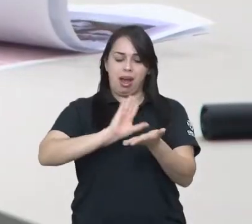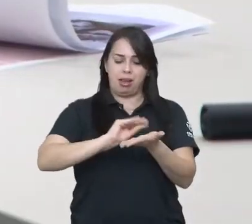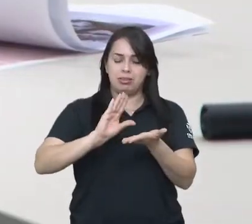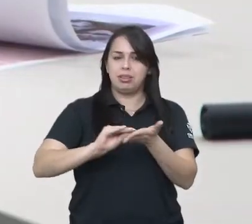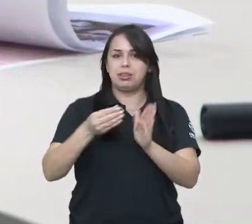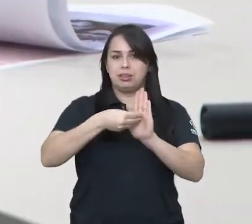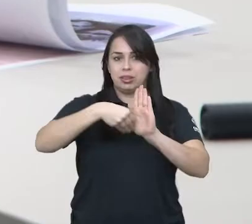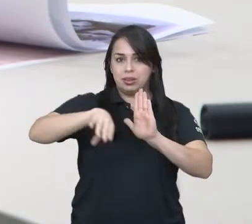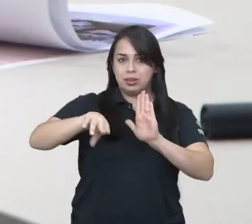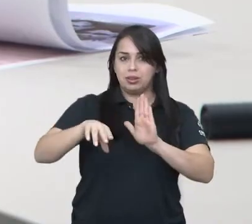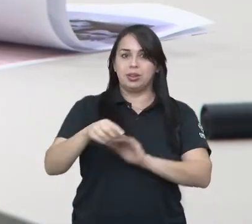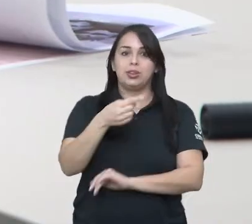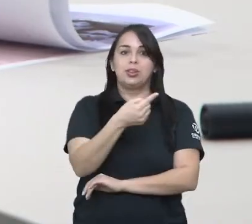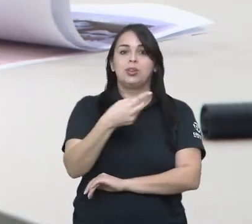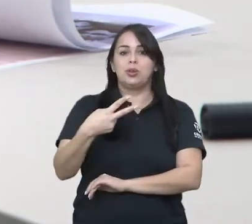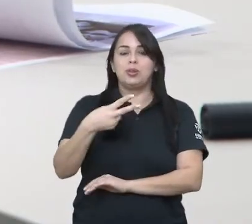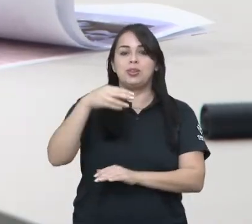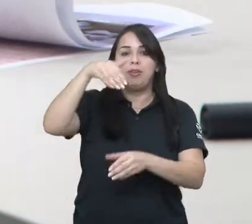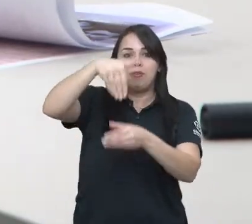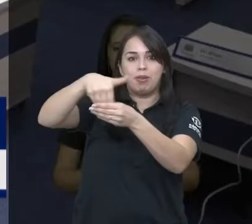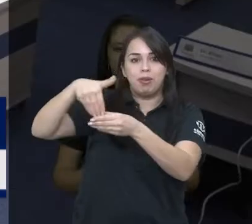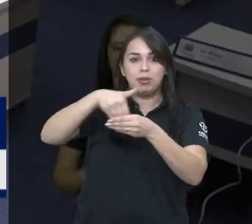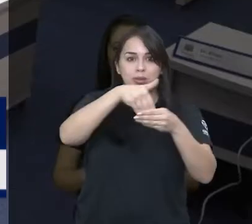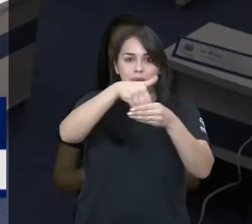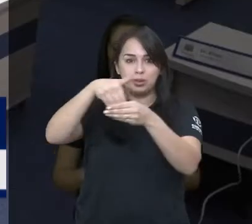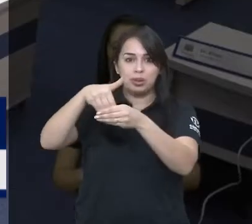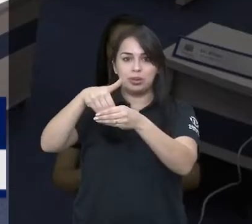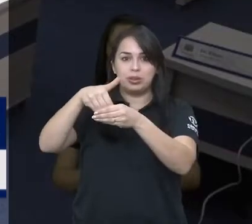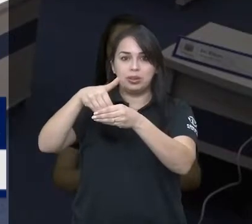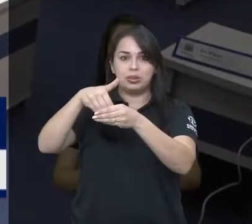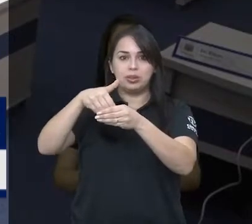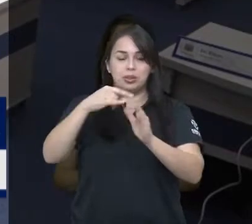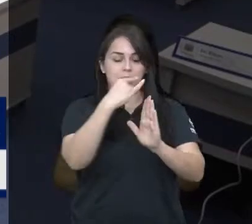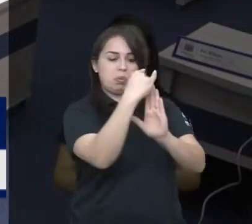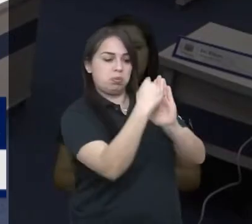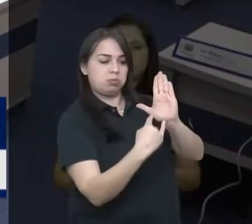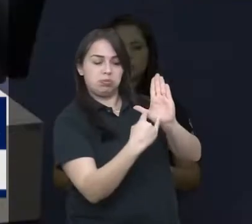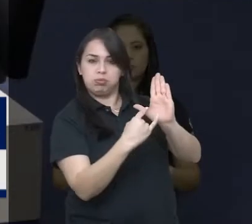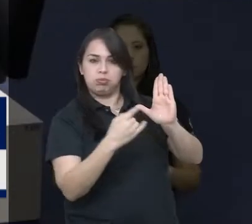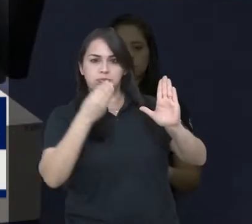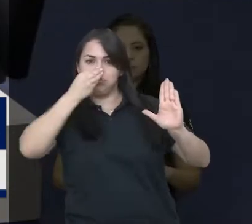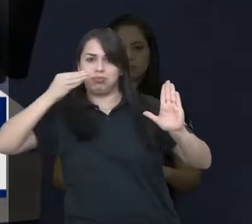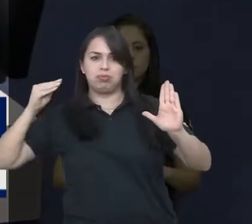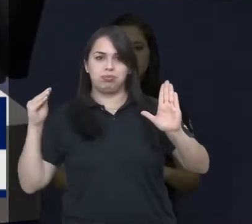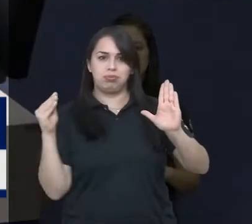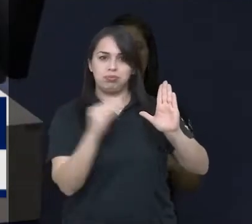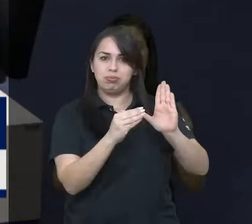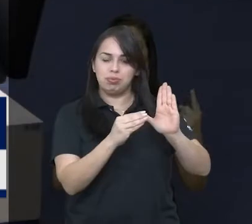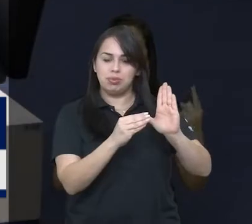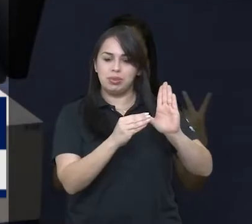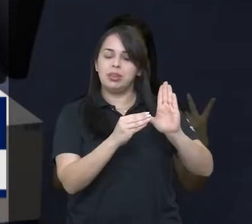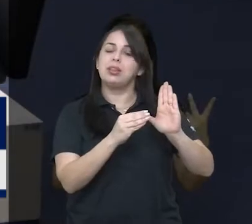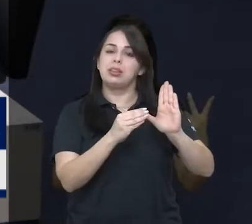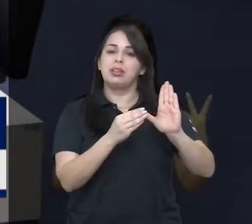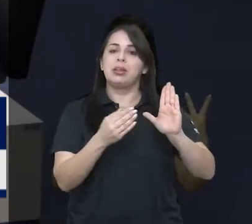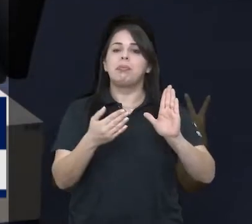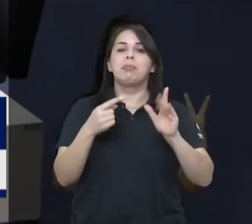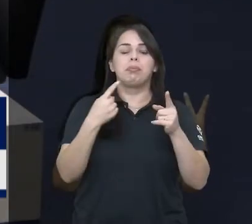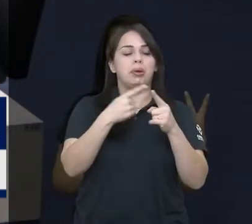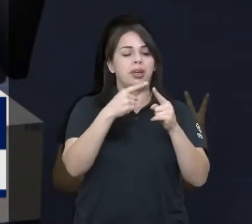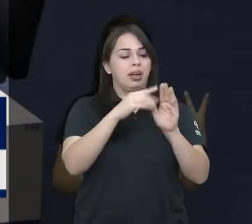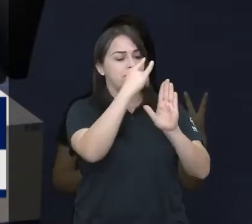entre requerimentos, atas e indicações. Com 12 votos contrários, os parlamentares rejeitaram o